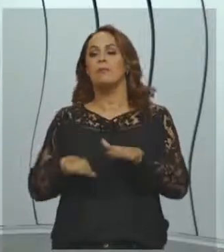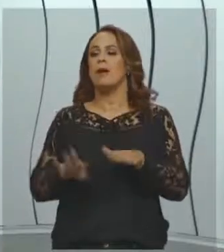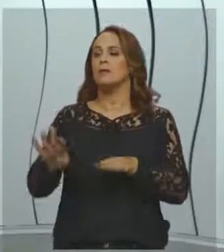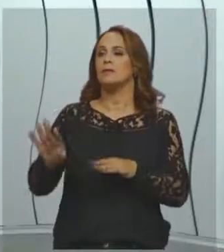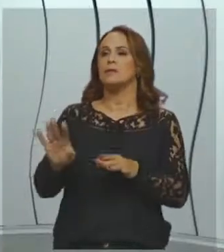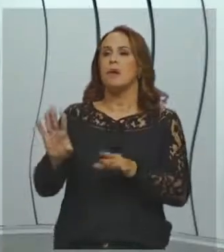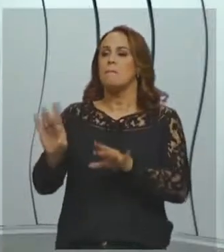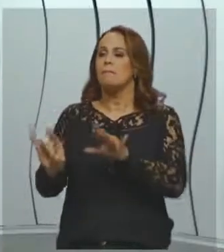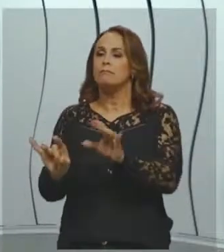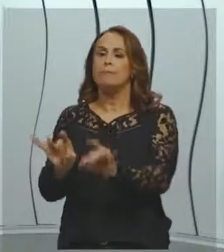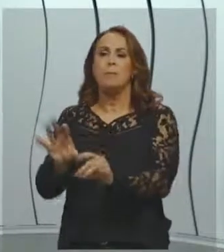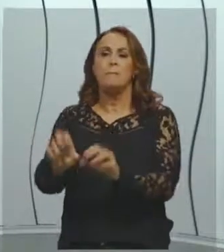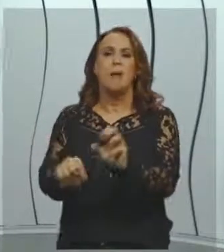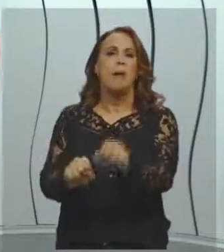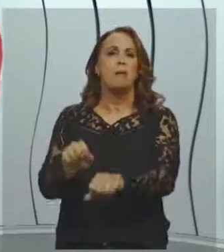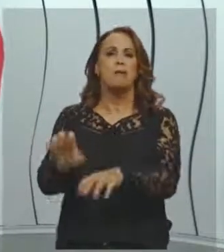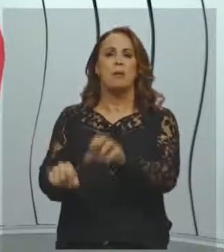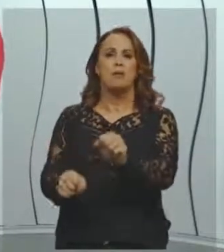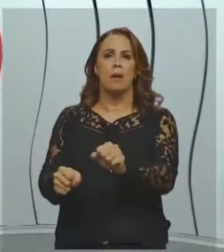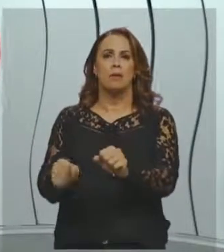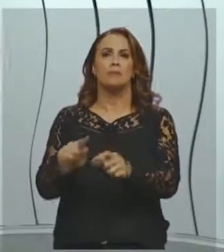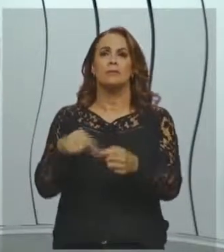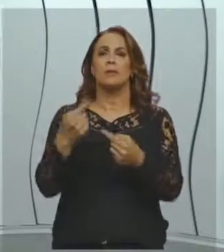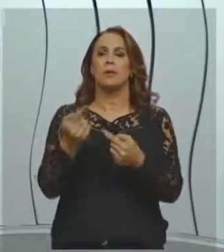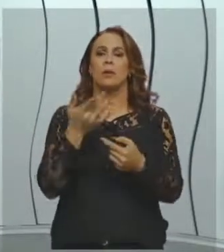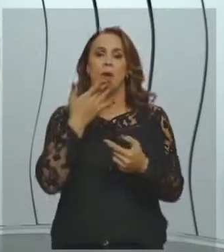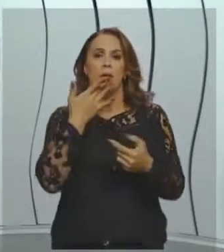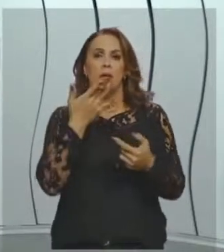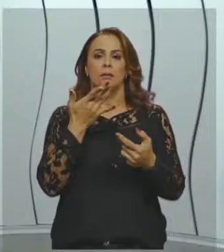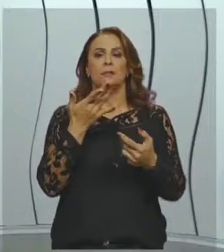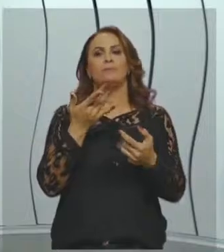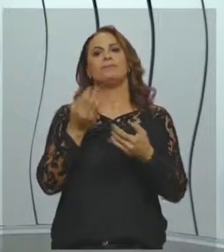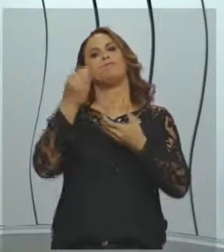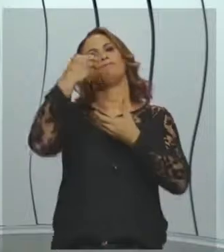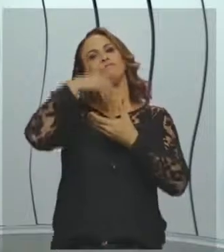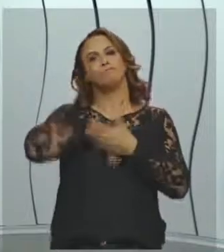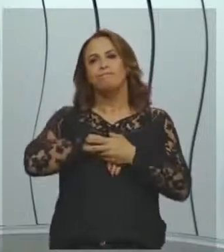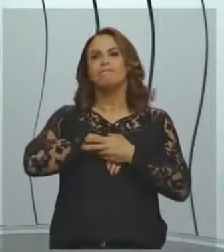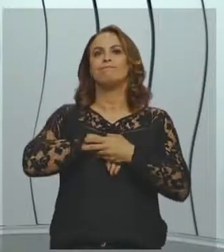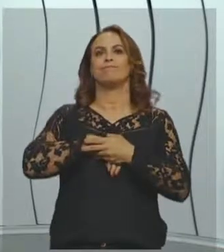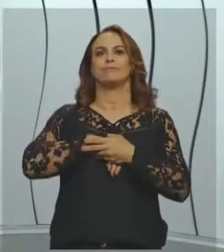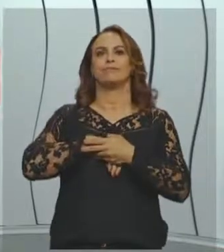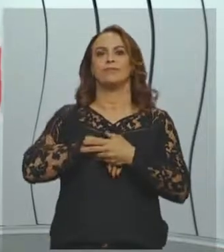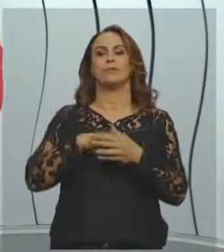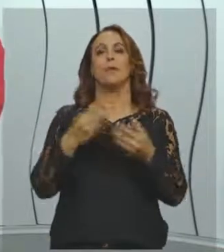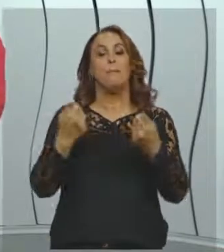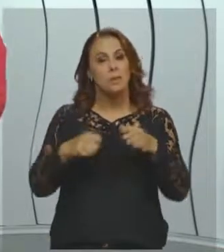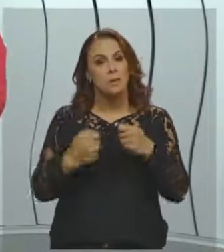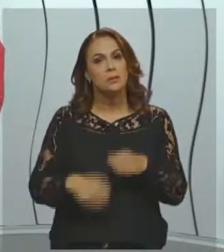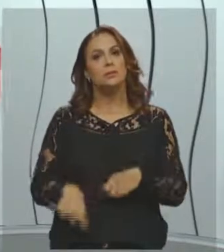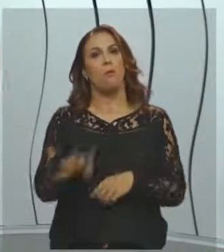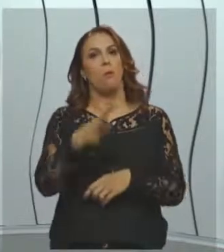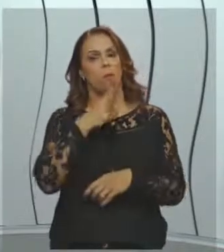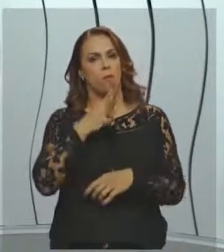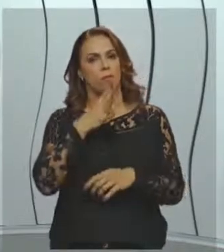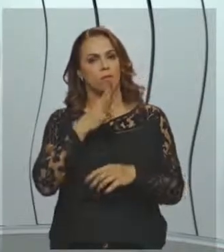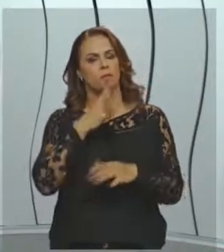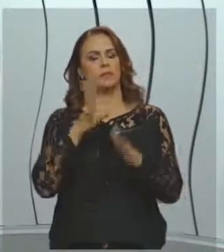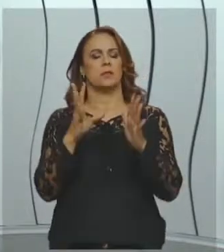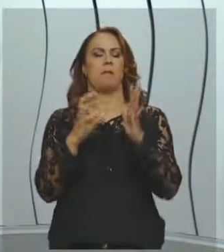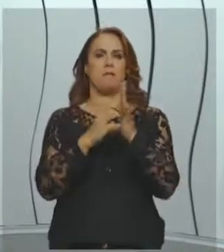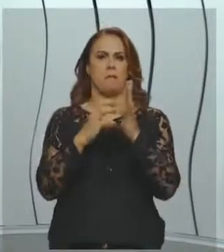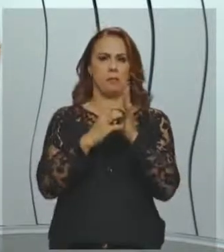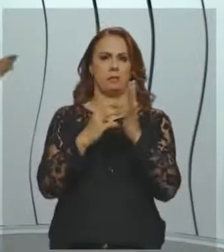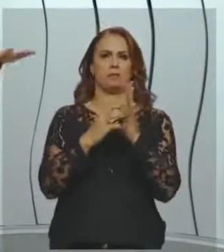necessário que você conheça mais sobre as bactérias e como evitar essas bactérias patogênicas.